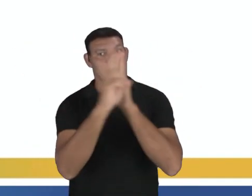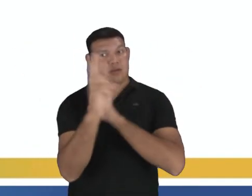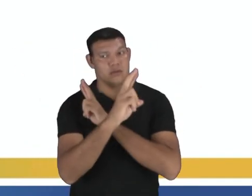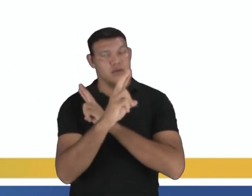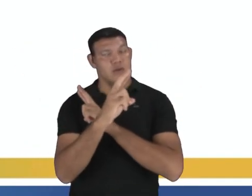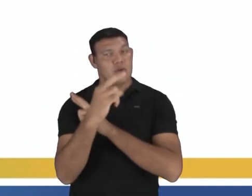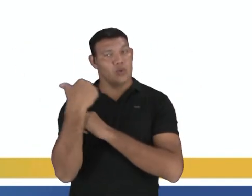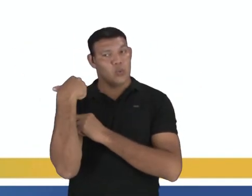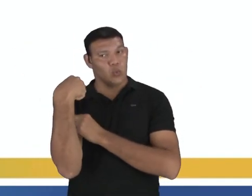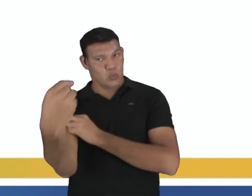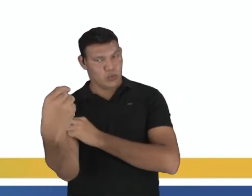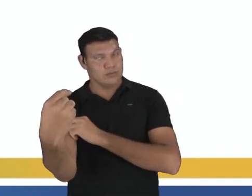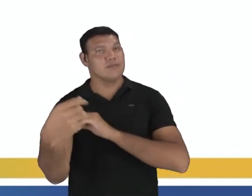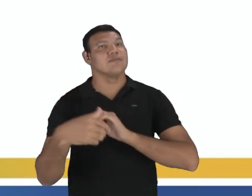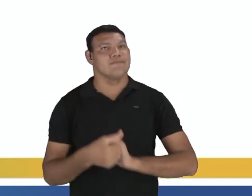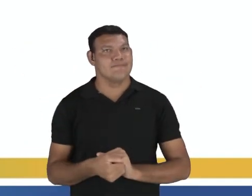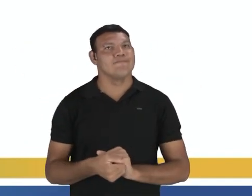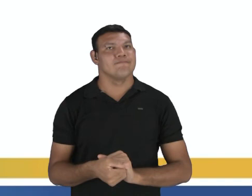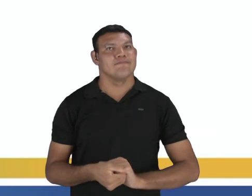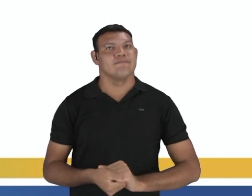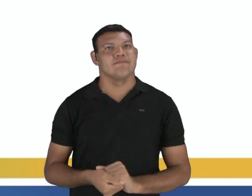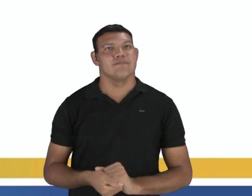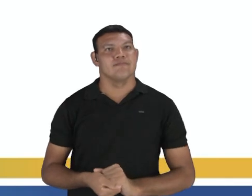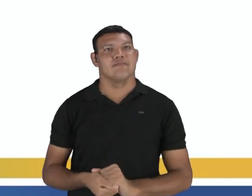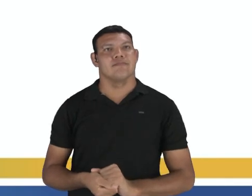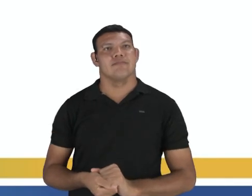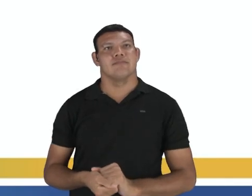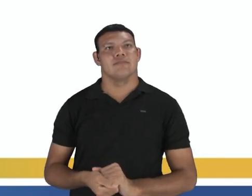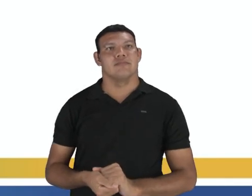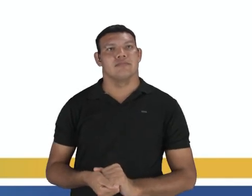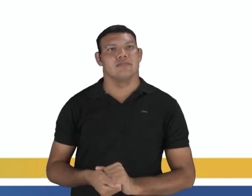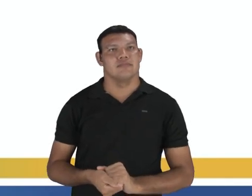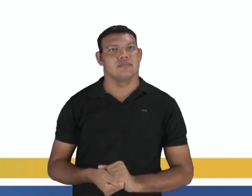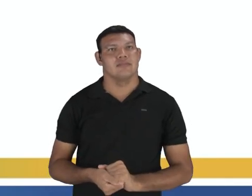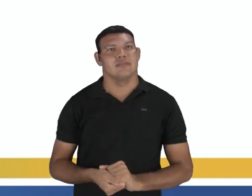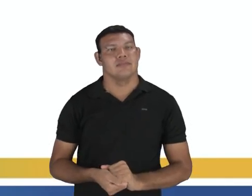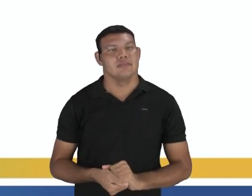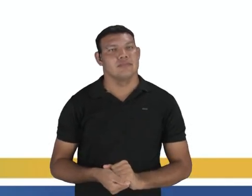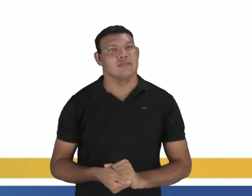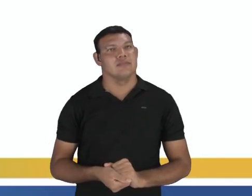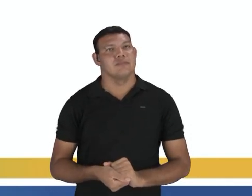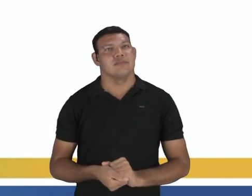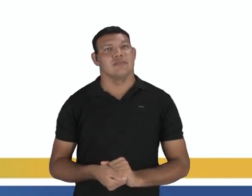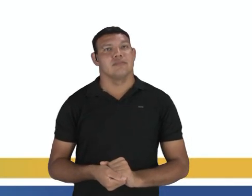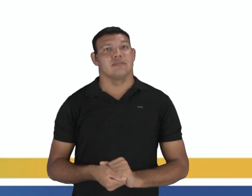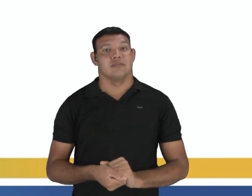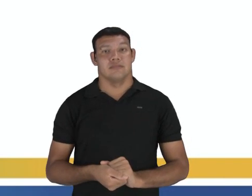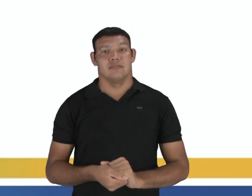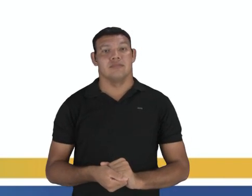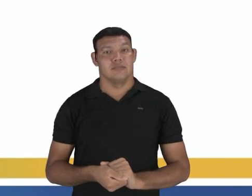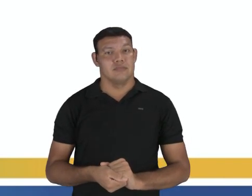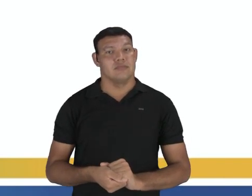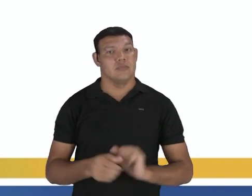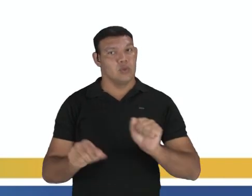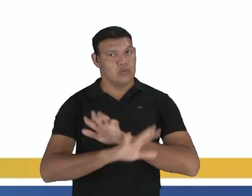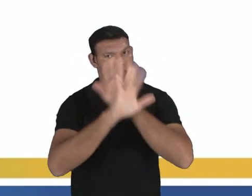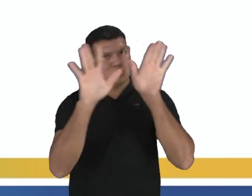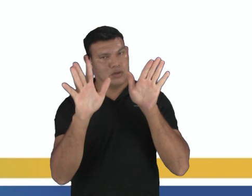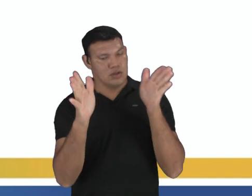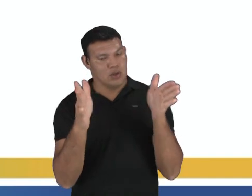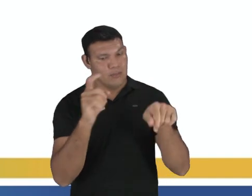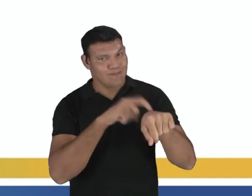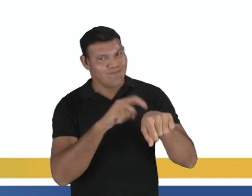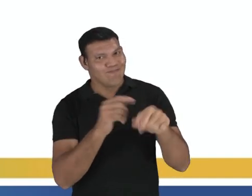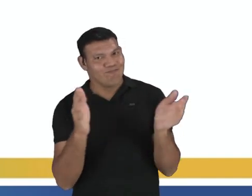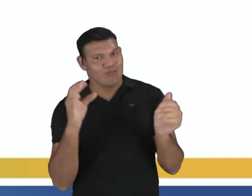velocidade, ou seja, qual é a opção correta ali de acordo com as opções que são colocadas? Vamos diretamente,